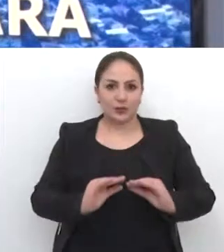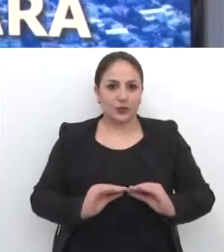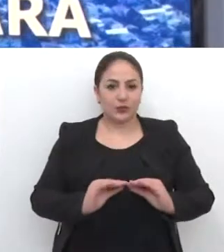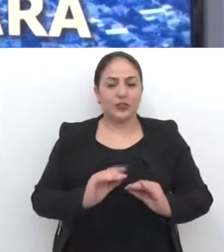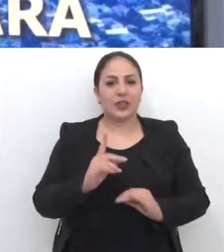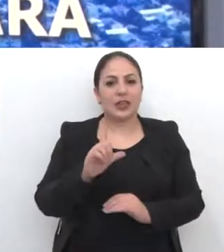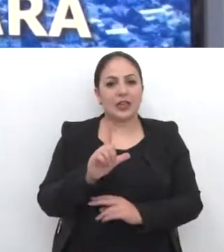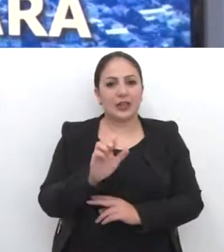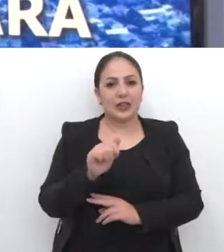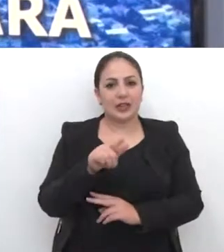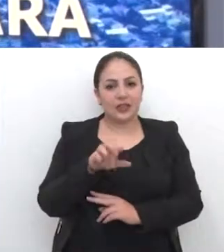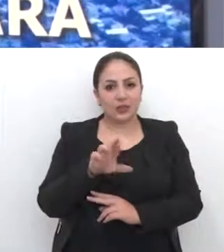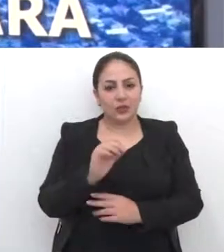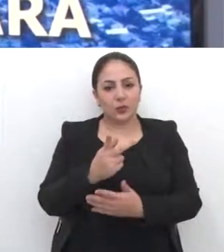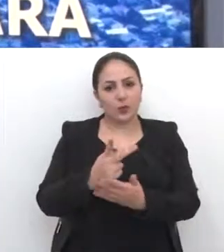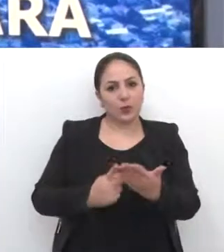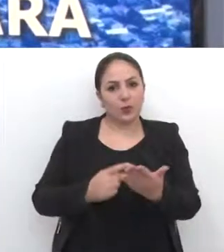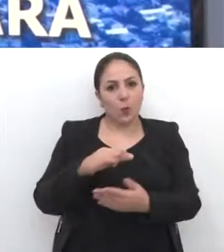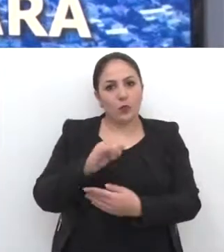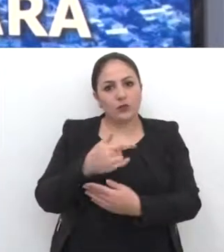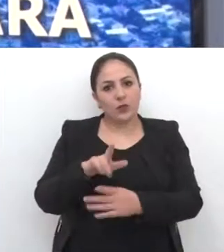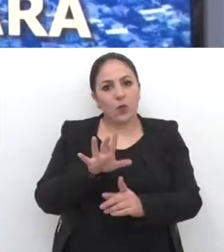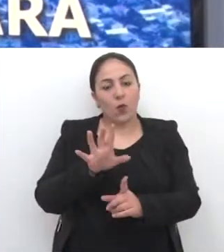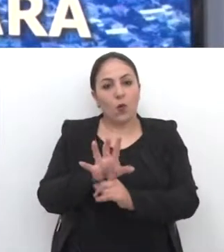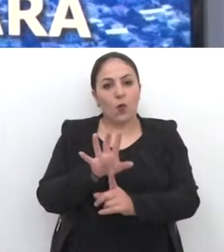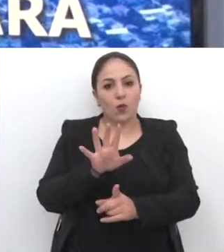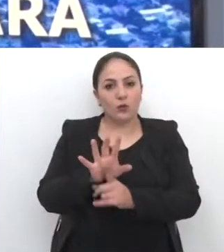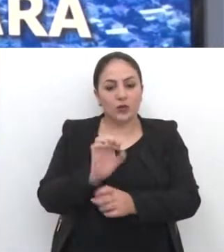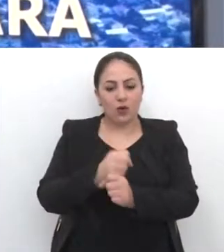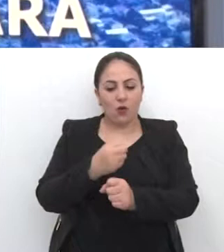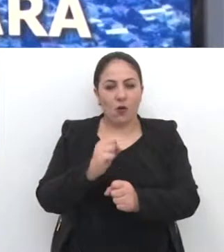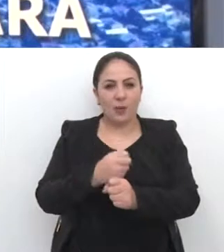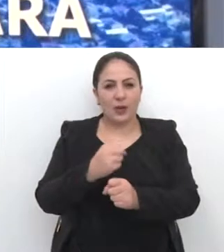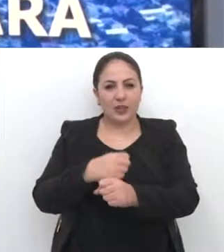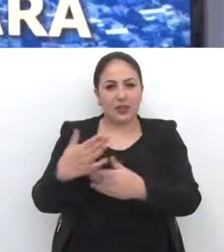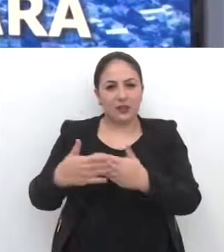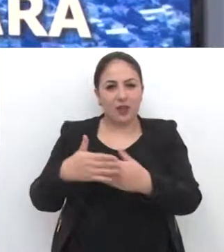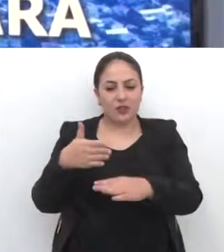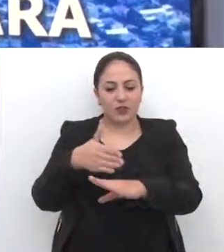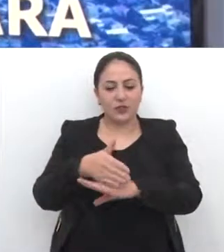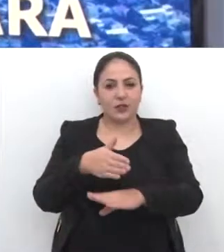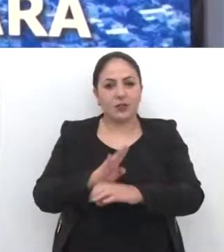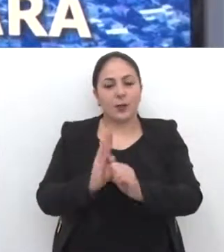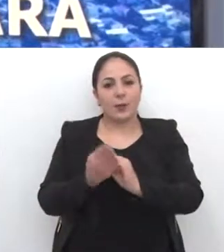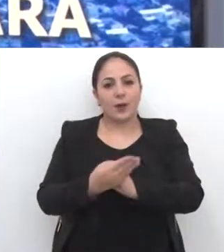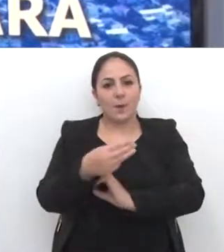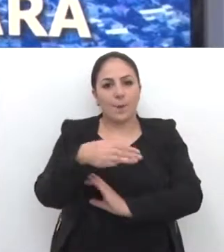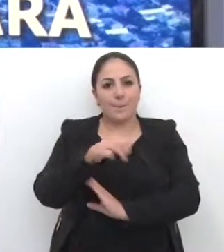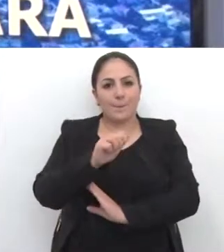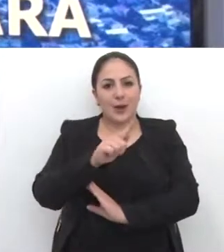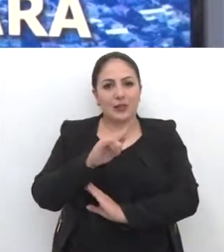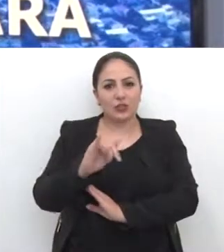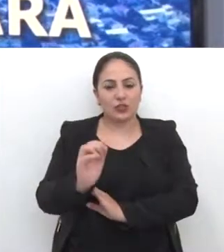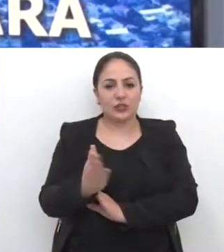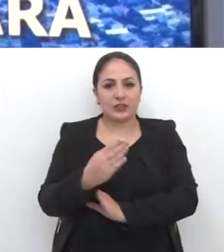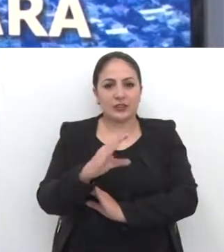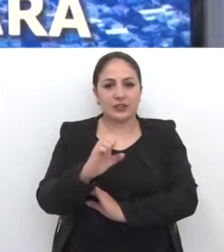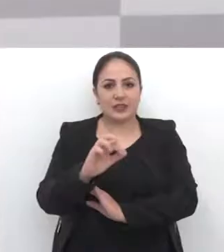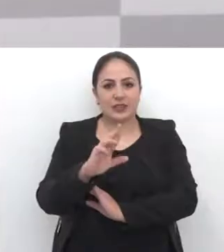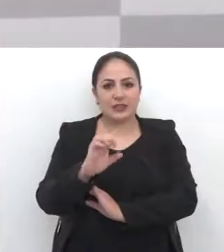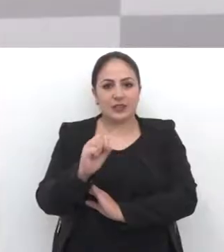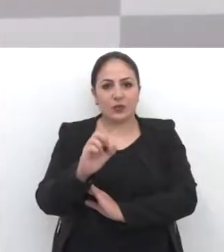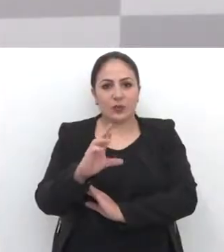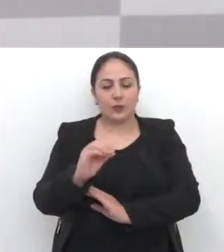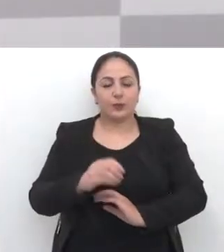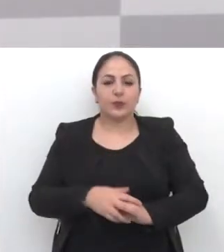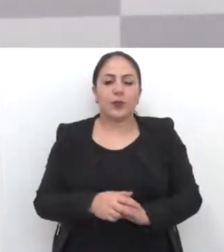Boa noite. Leandro Rosso protocola a moção de repúdio contra a obra que fecha acesso ao bairro Magem de Césaro.